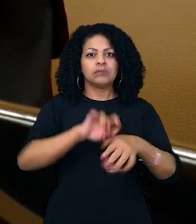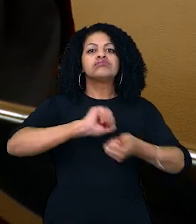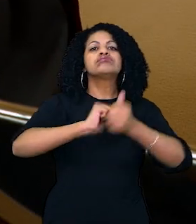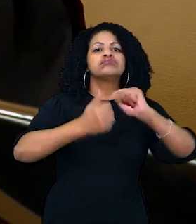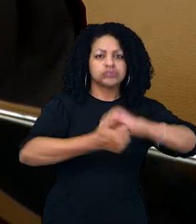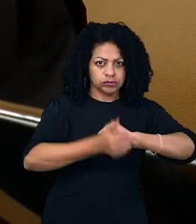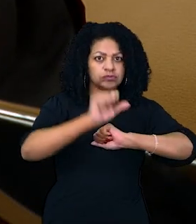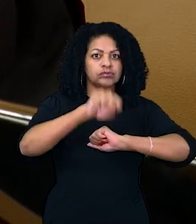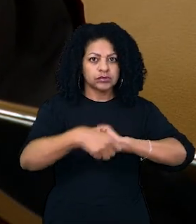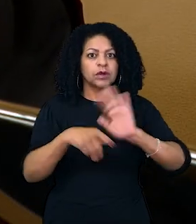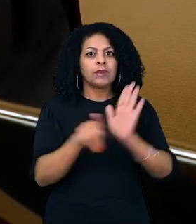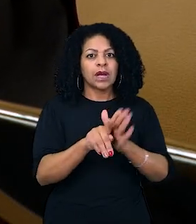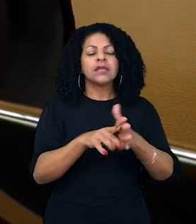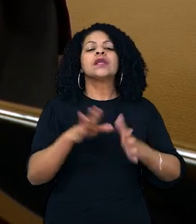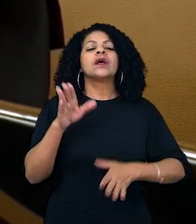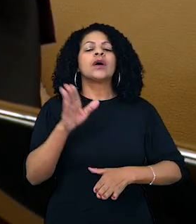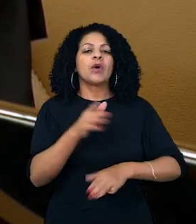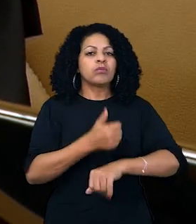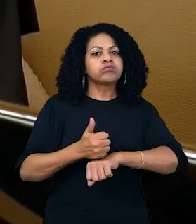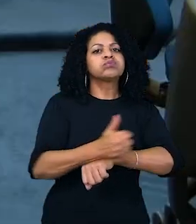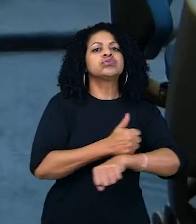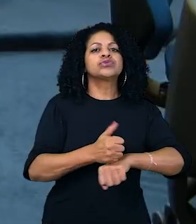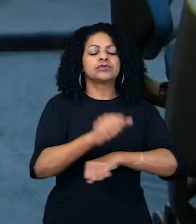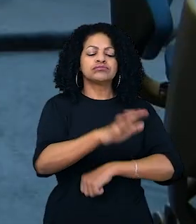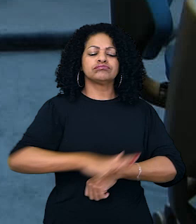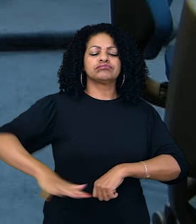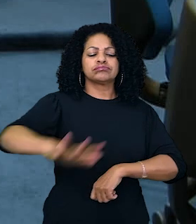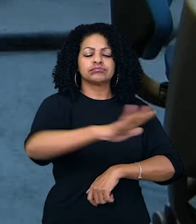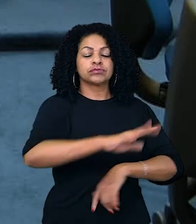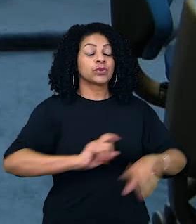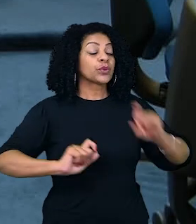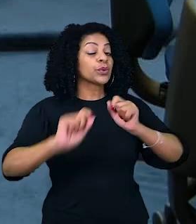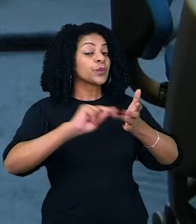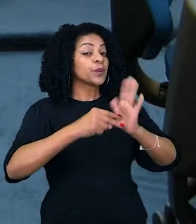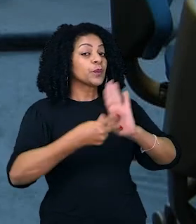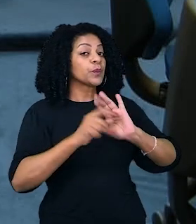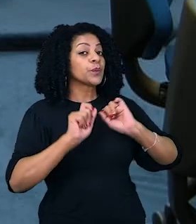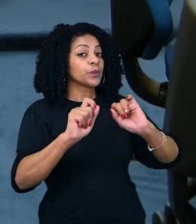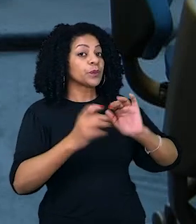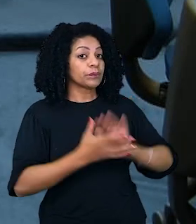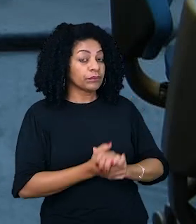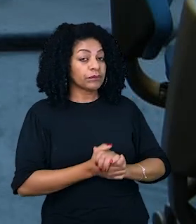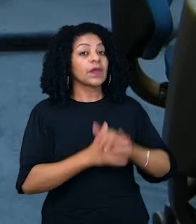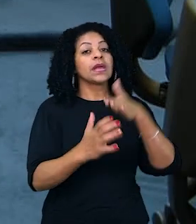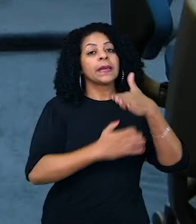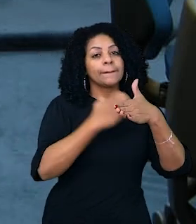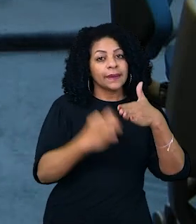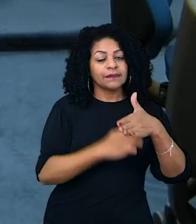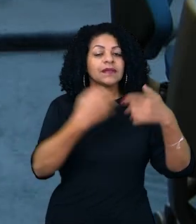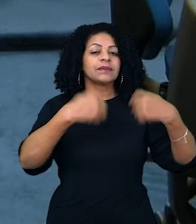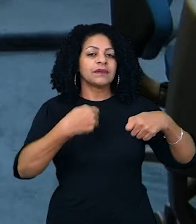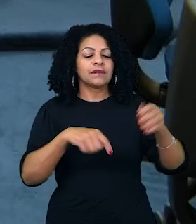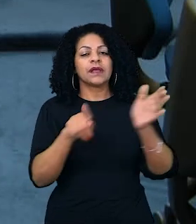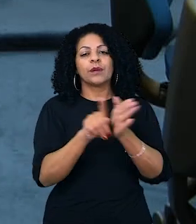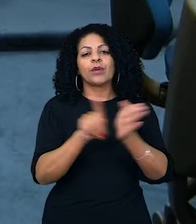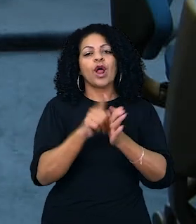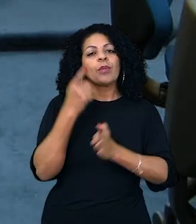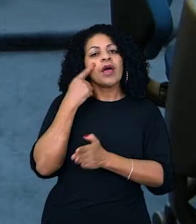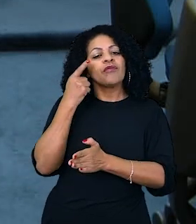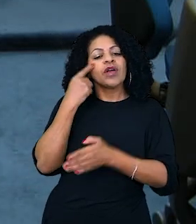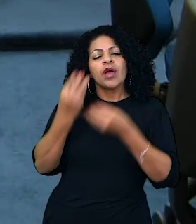adaptação razoável no ambiente profissional. Isso significa que a empresa deve adotar medidas para que a pessoa